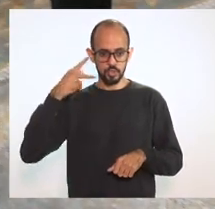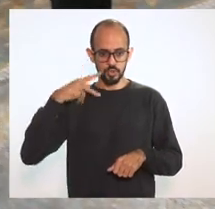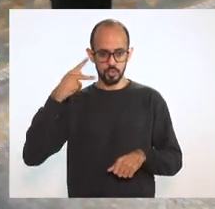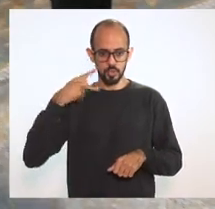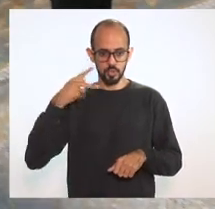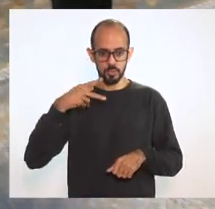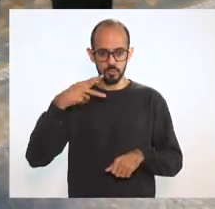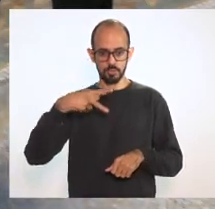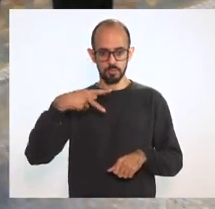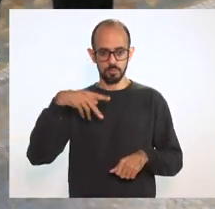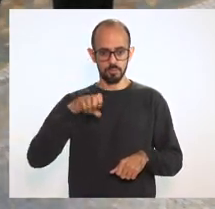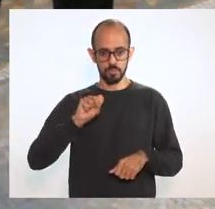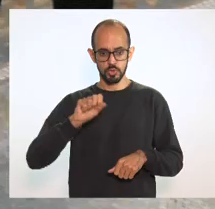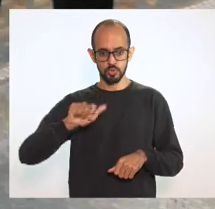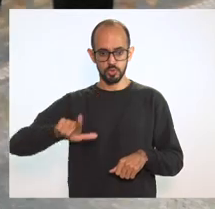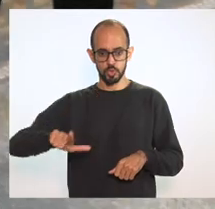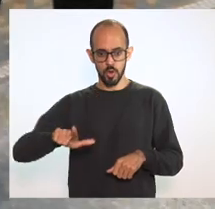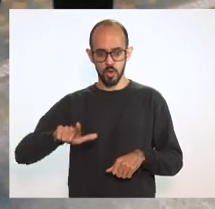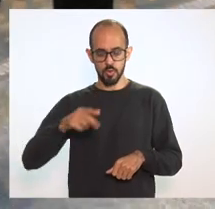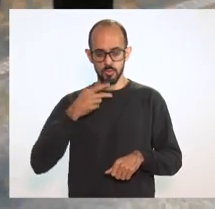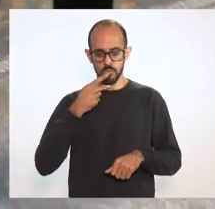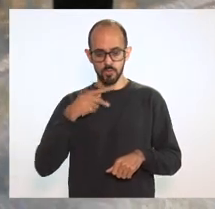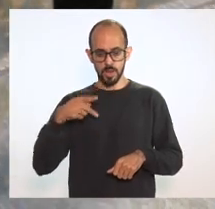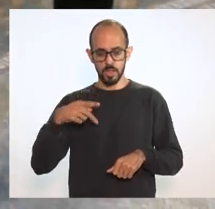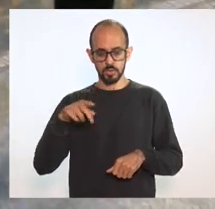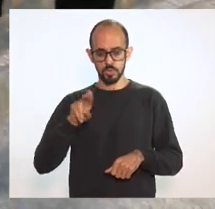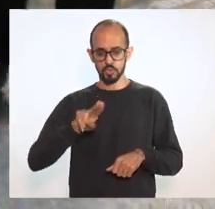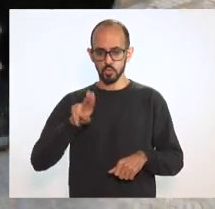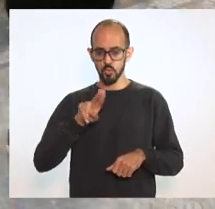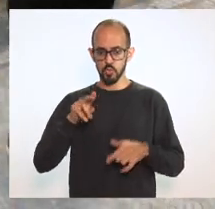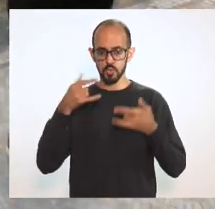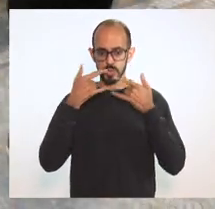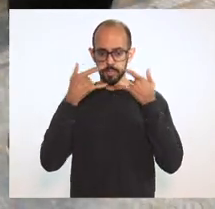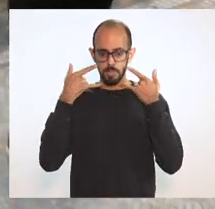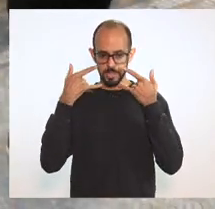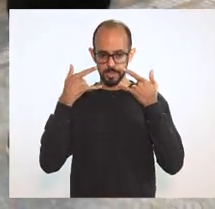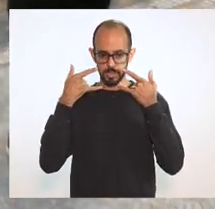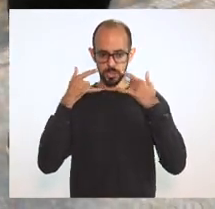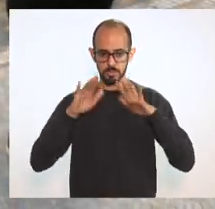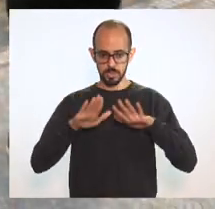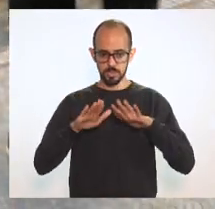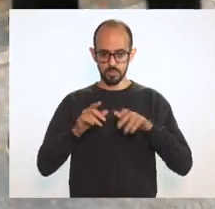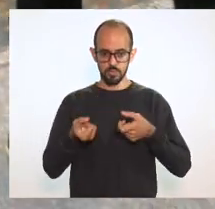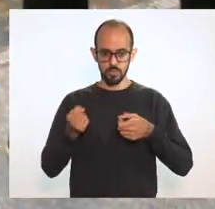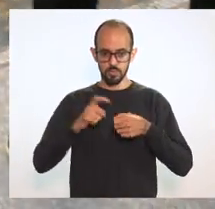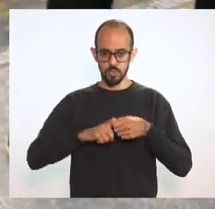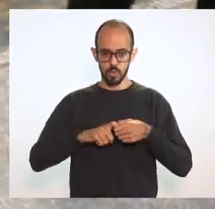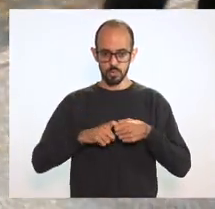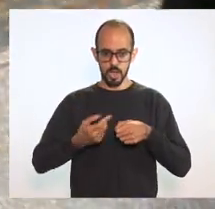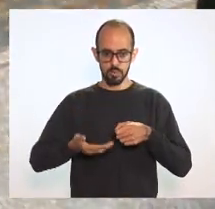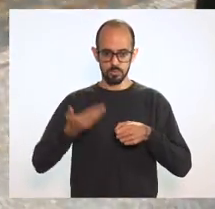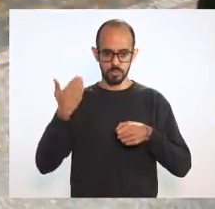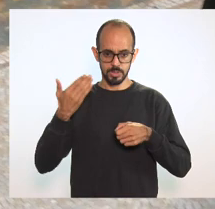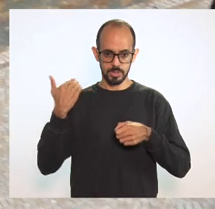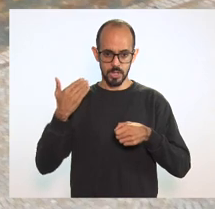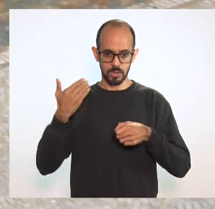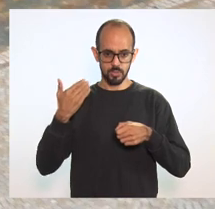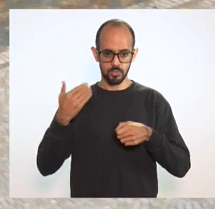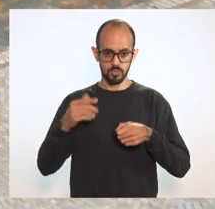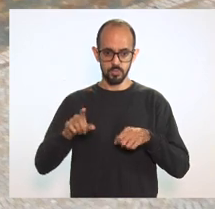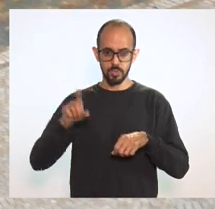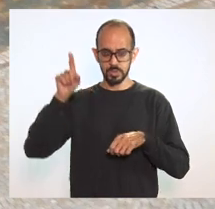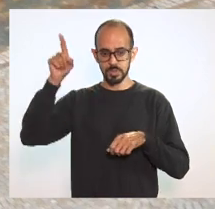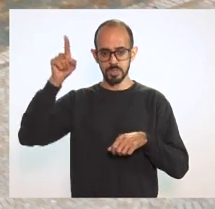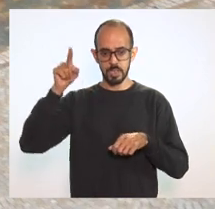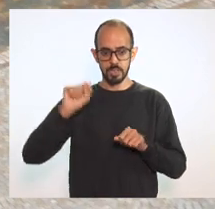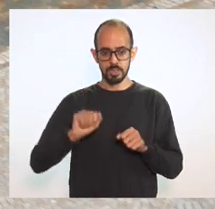PSOL, dizendo que nós somos culpados porque não usamos máscaras. Vamos voltar um pouquinho aqui no final do ano passado. Vocês deixaram de ir para a